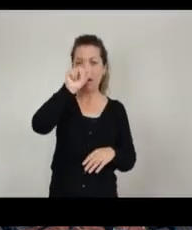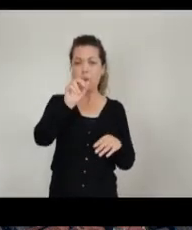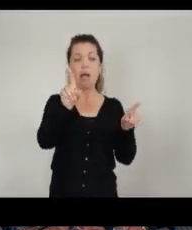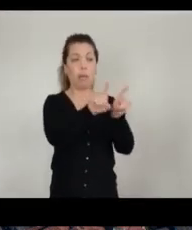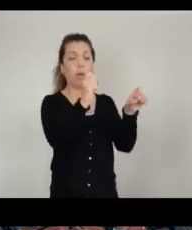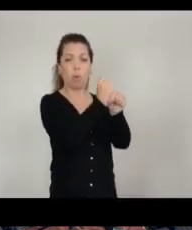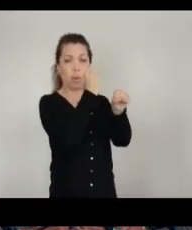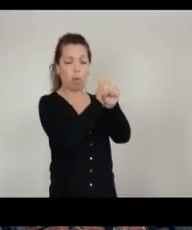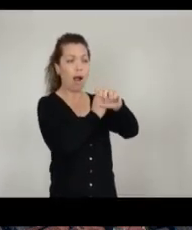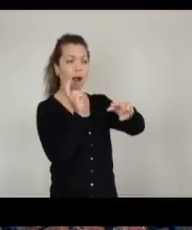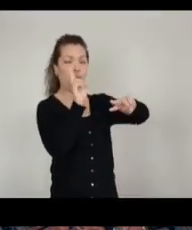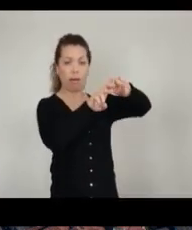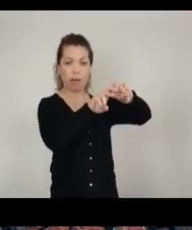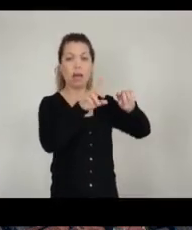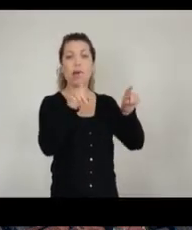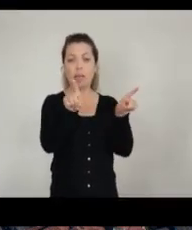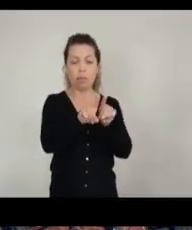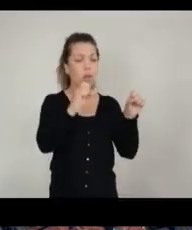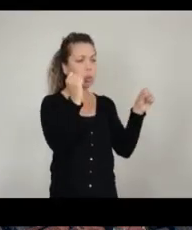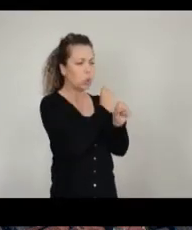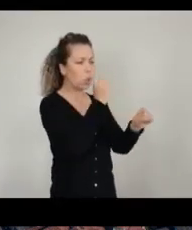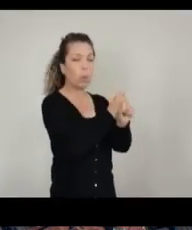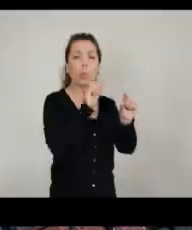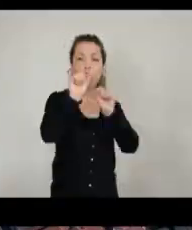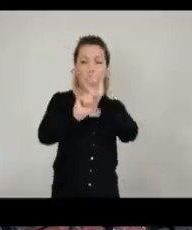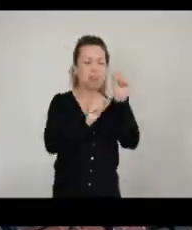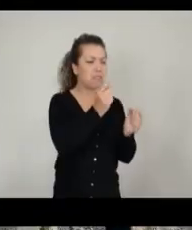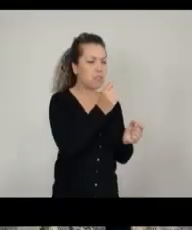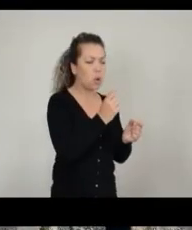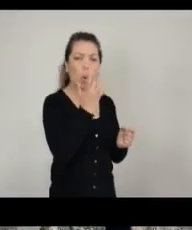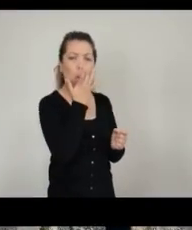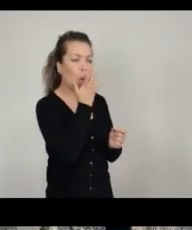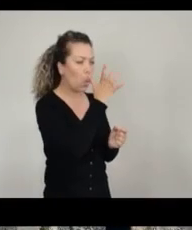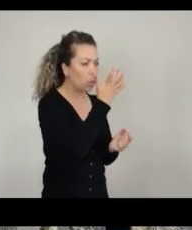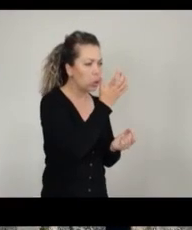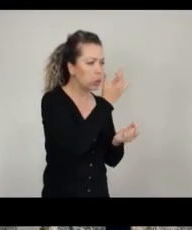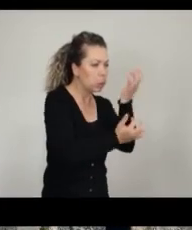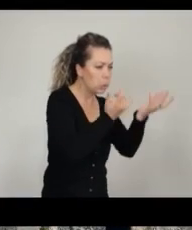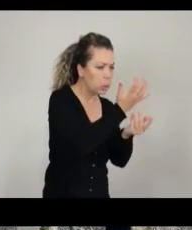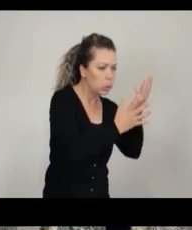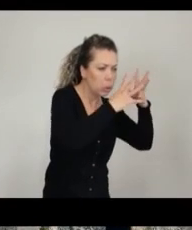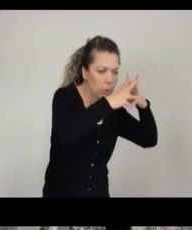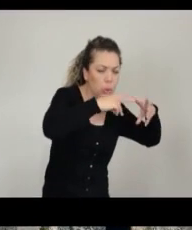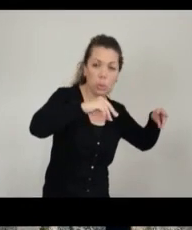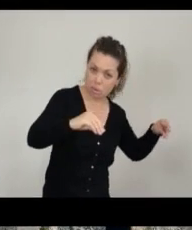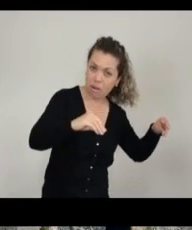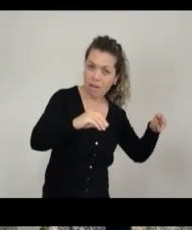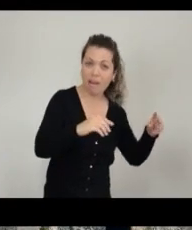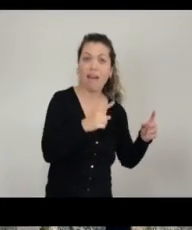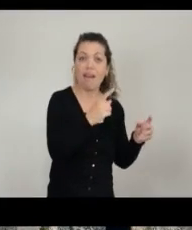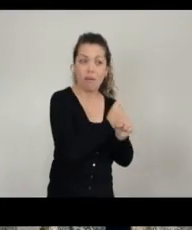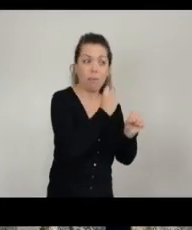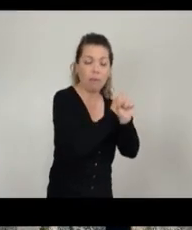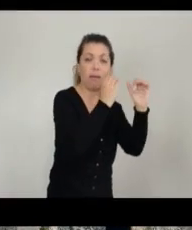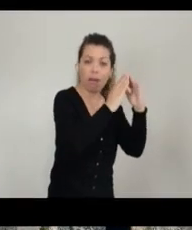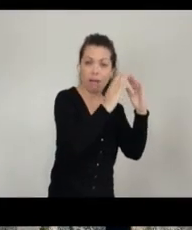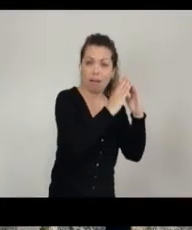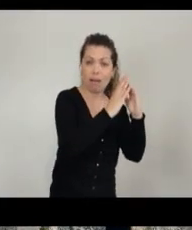mais importantes. Ainda que os engenhos pudessem ser encontrados em quase todos os bairros de Iguape, incluindo o núcleo